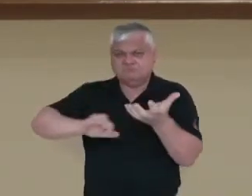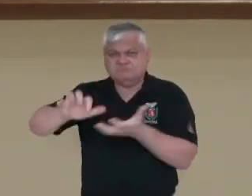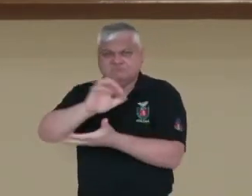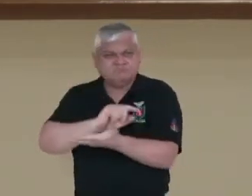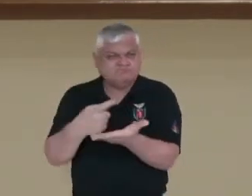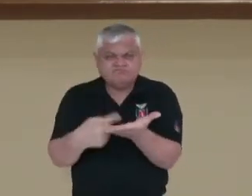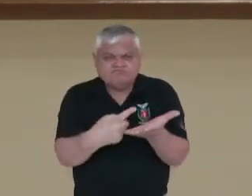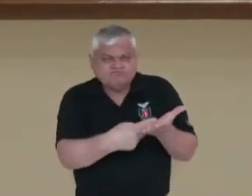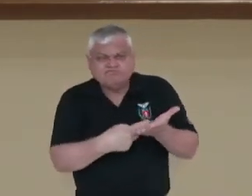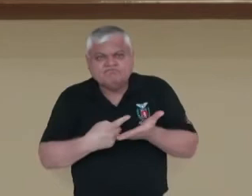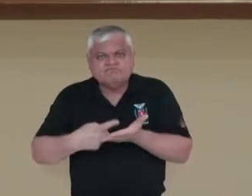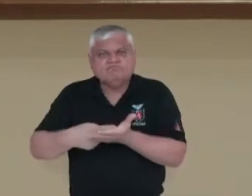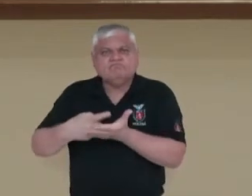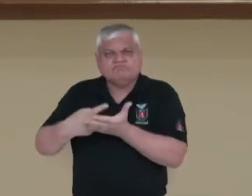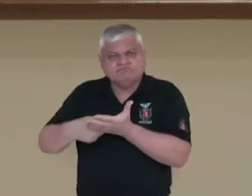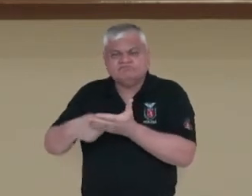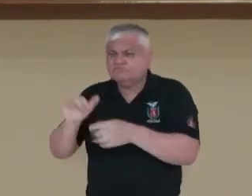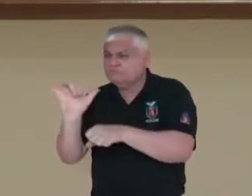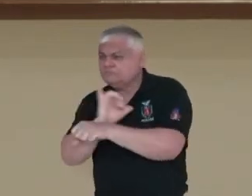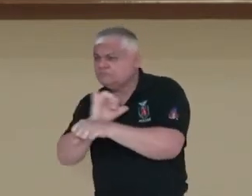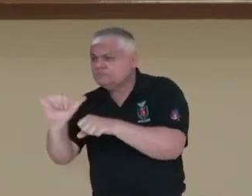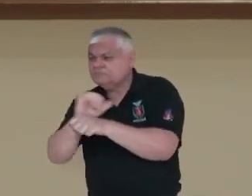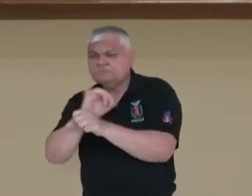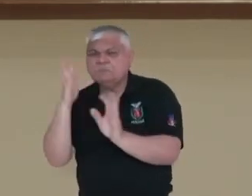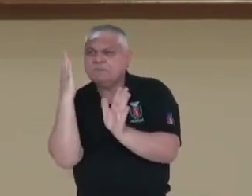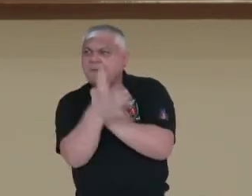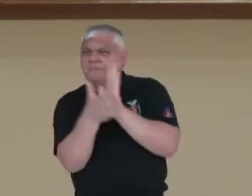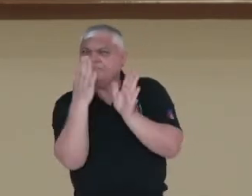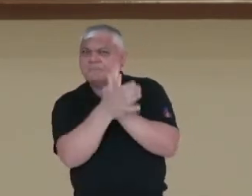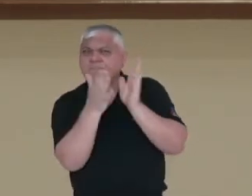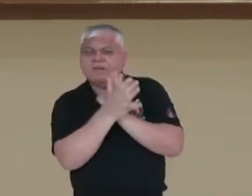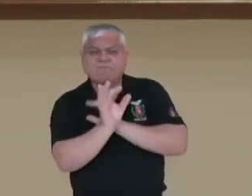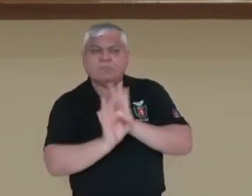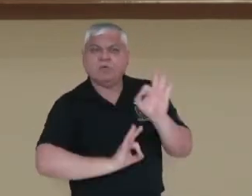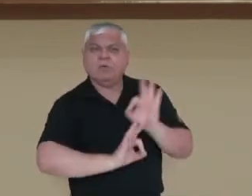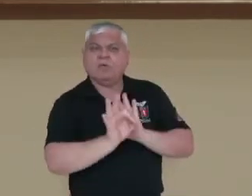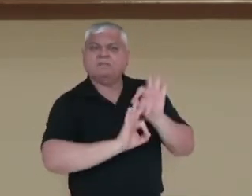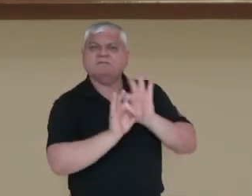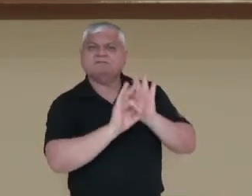tinham conseguido fugir e começar a organizar uma